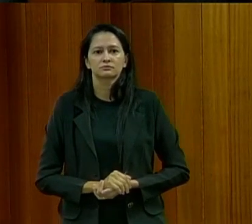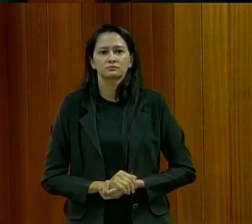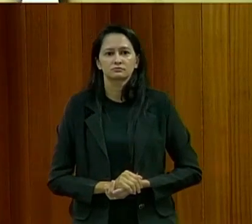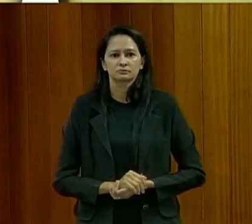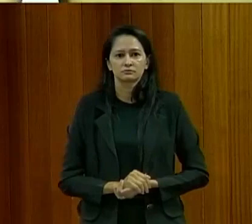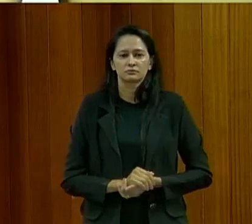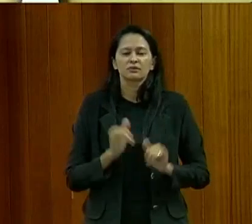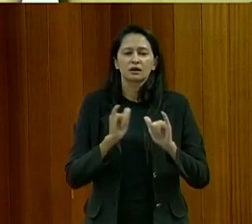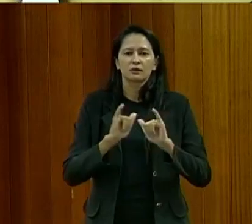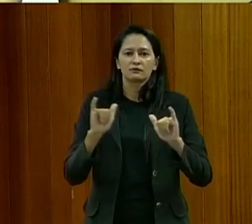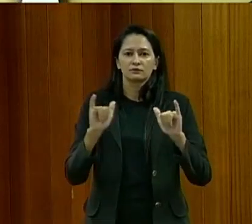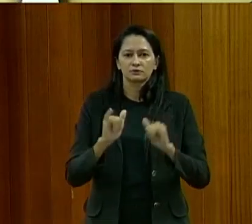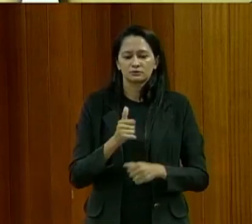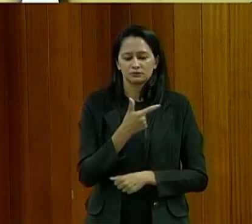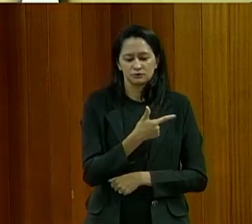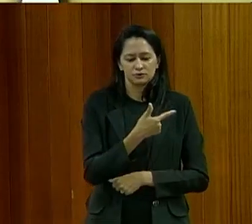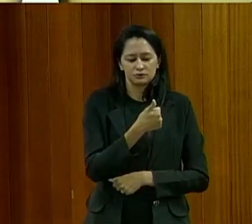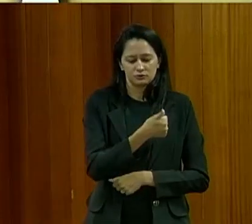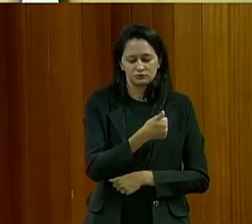Expediente